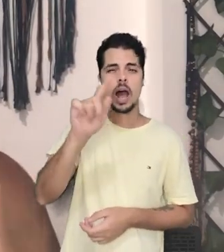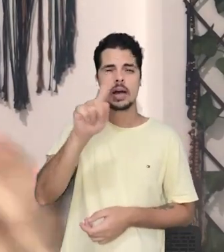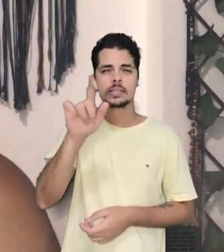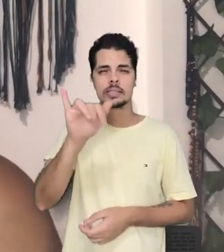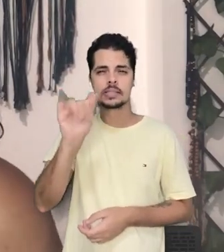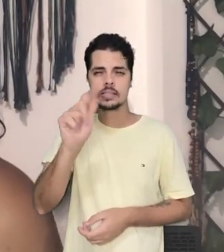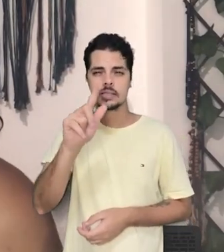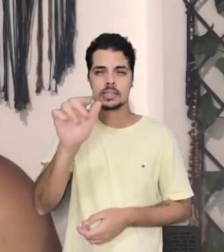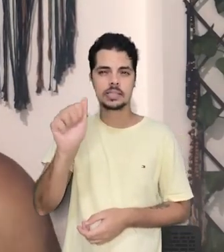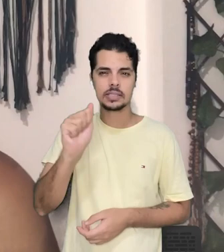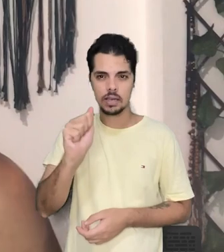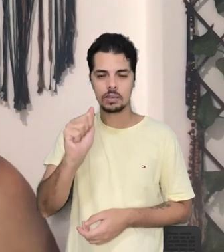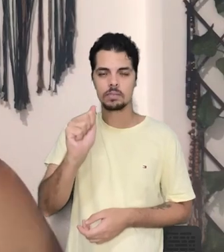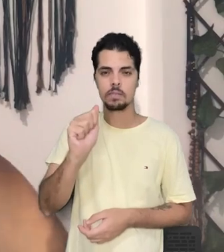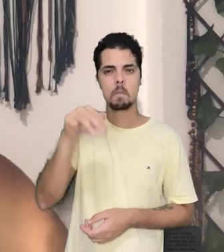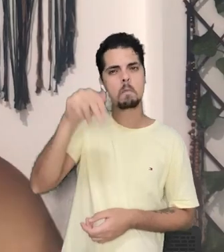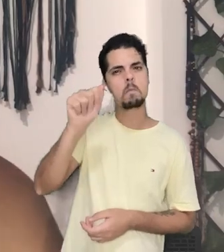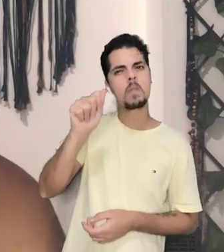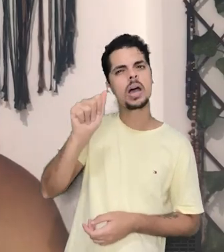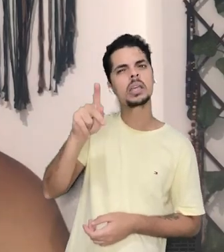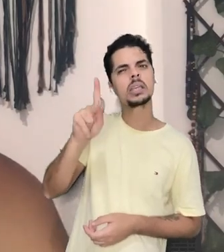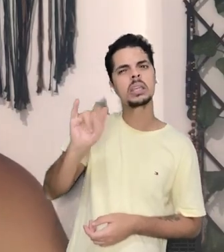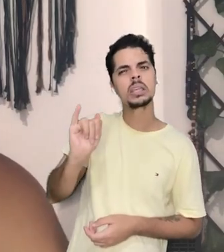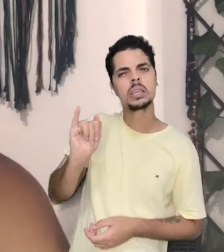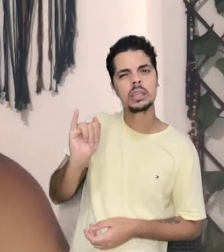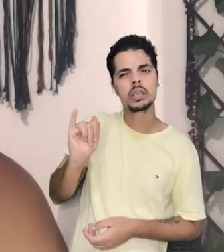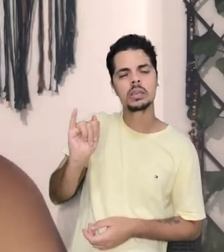Aziza, Malaika, Ngozi, Maqui?